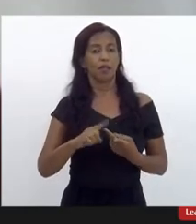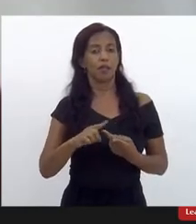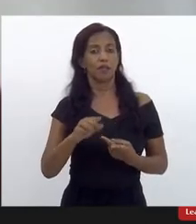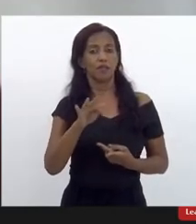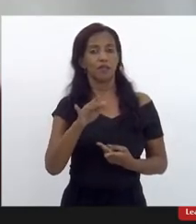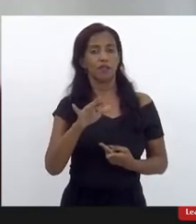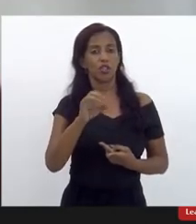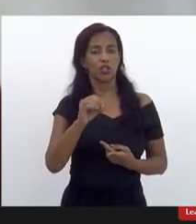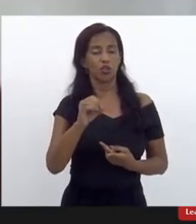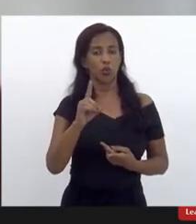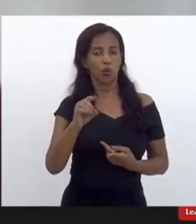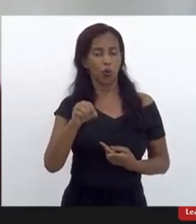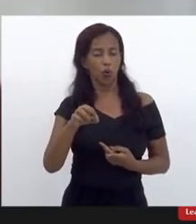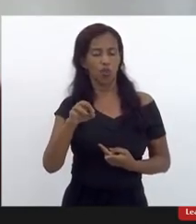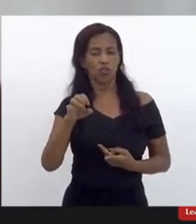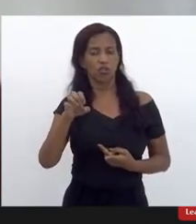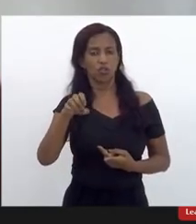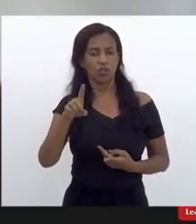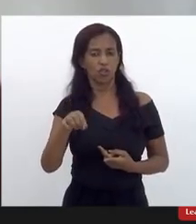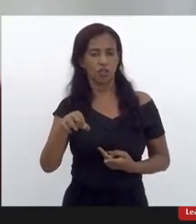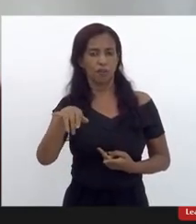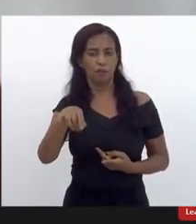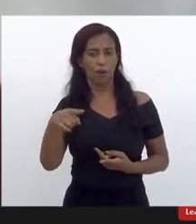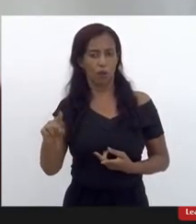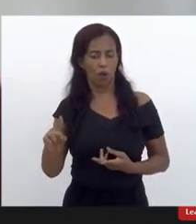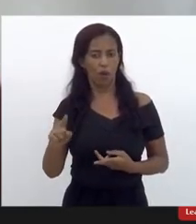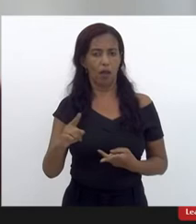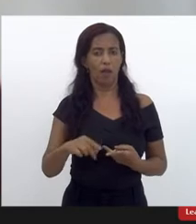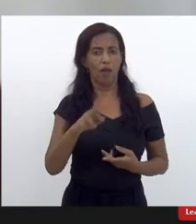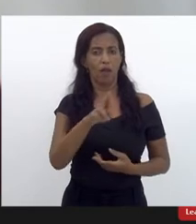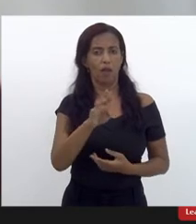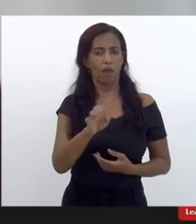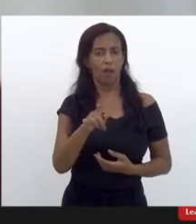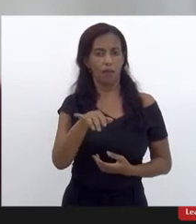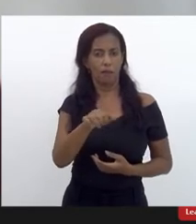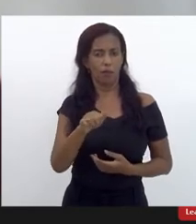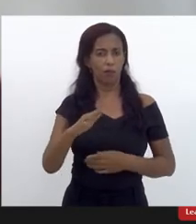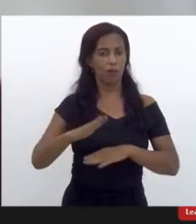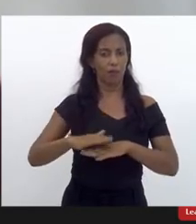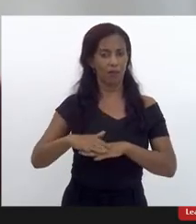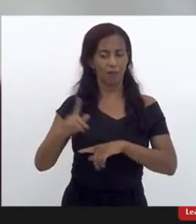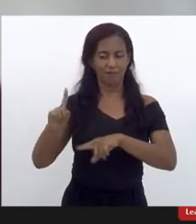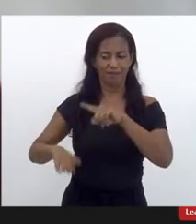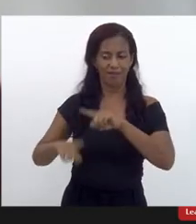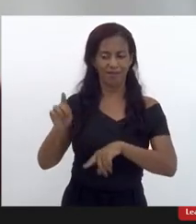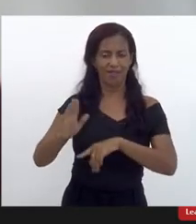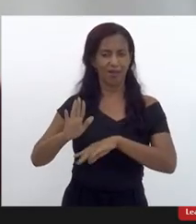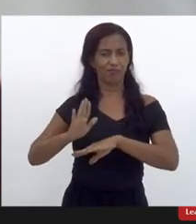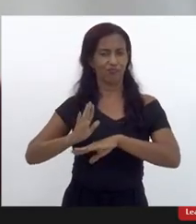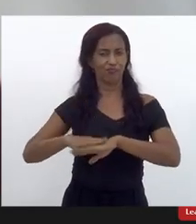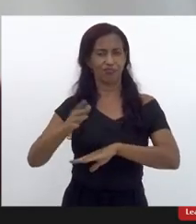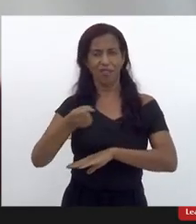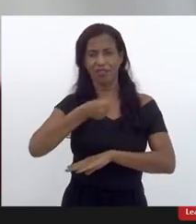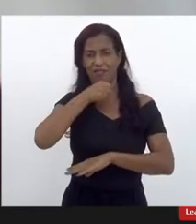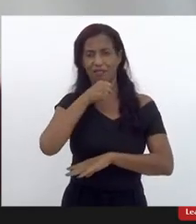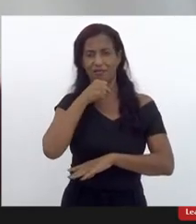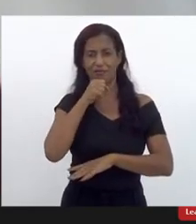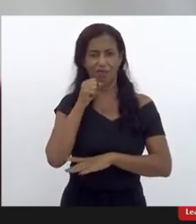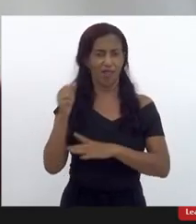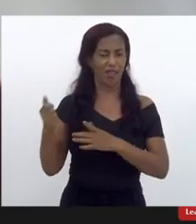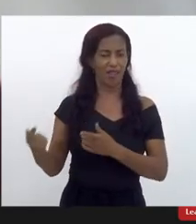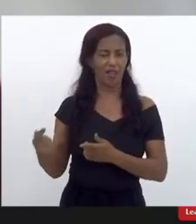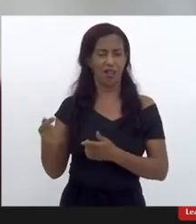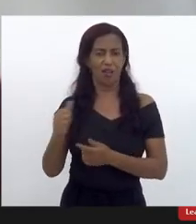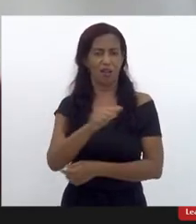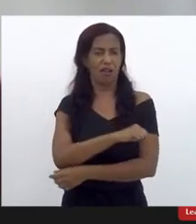tem, estou com 32 anos de equipamento ali, que tem mais idade do que eu, então é um absurdo, são equipamentos que os nossos